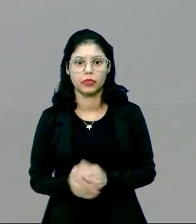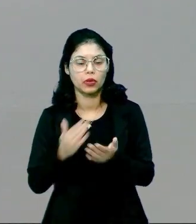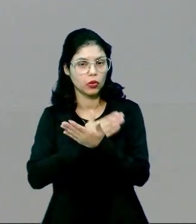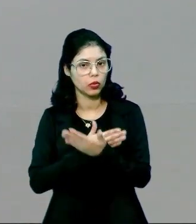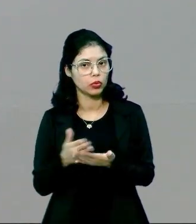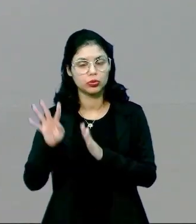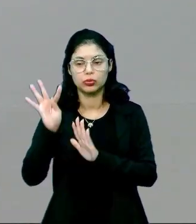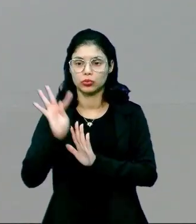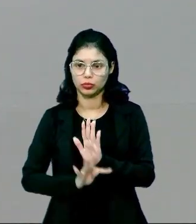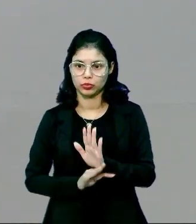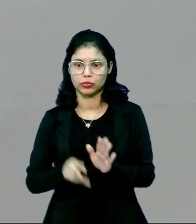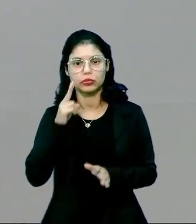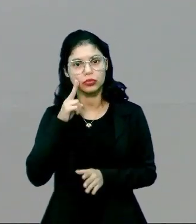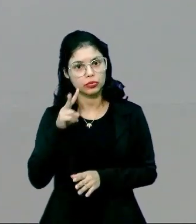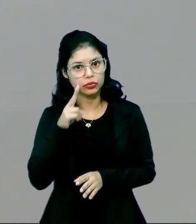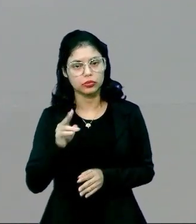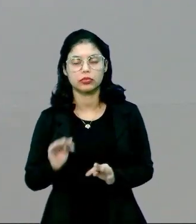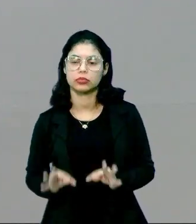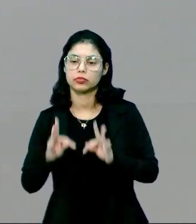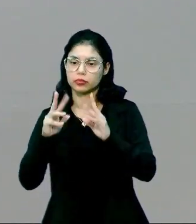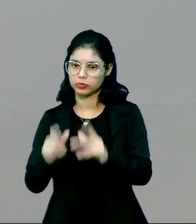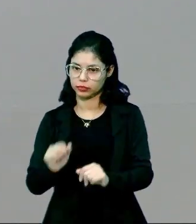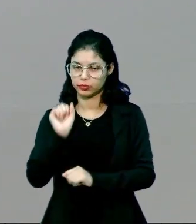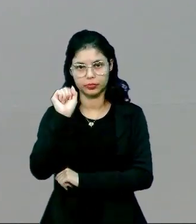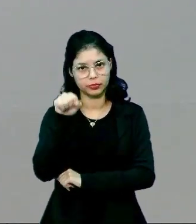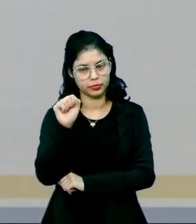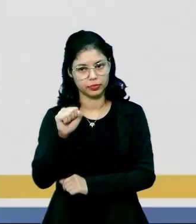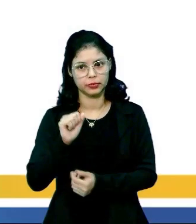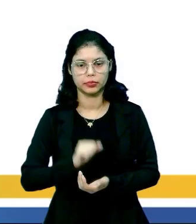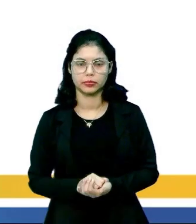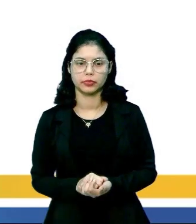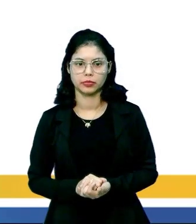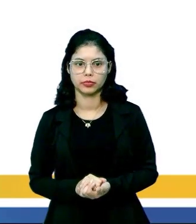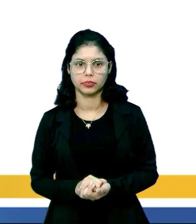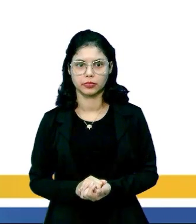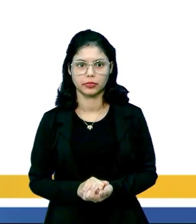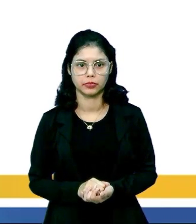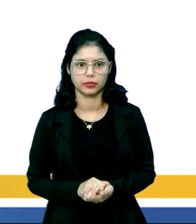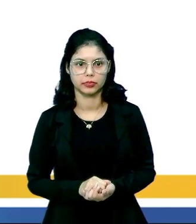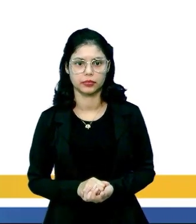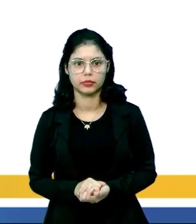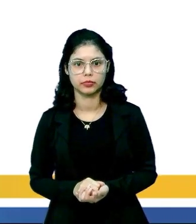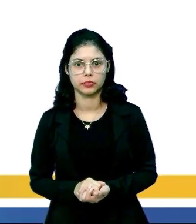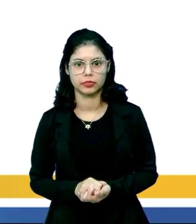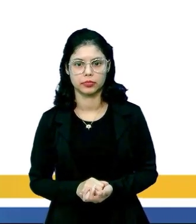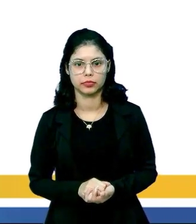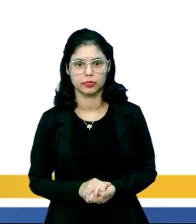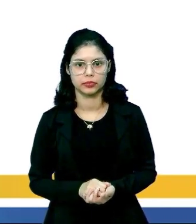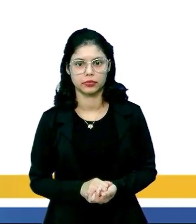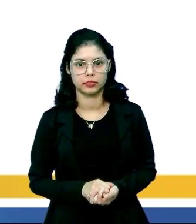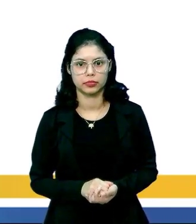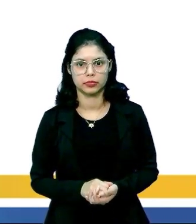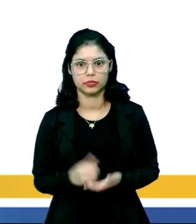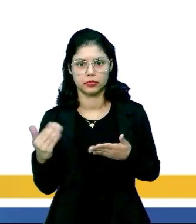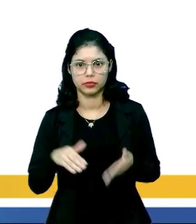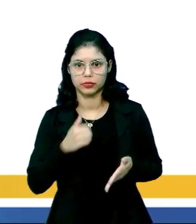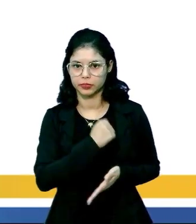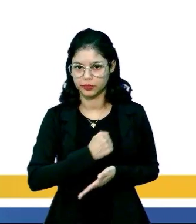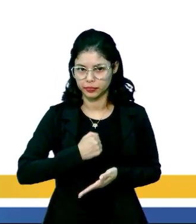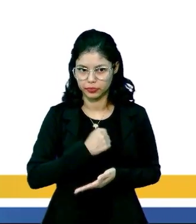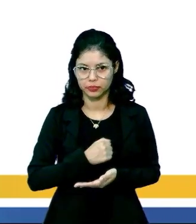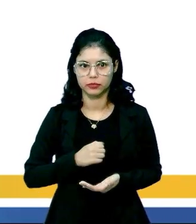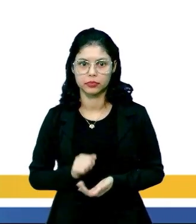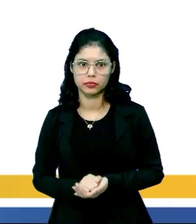início do texto Então vocês veem que tem sim a ver com a nossa resposta ok a primeira música foi Chega de